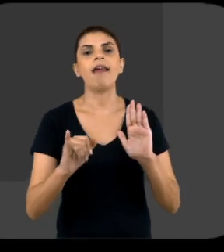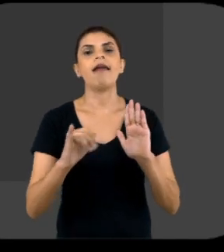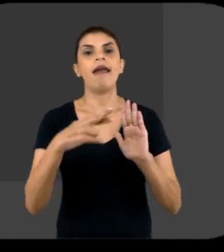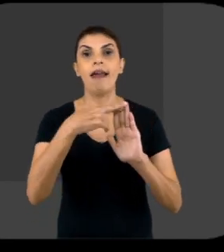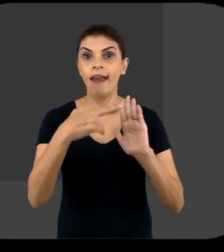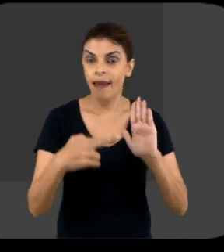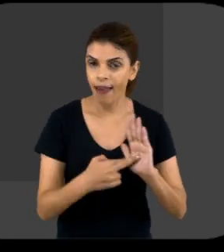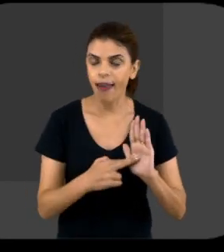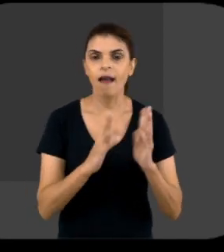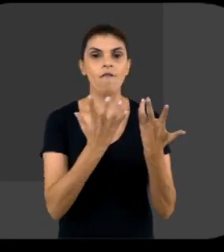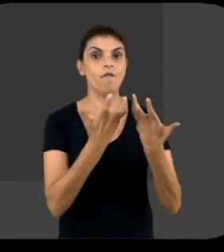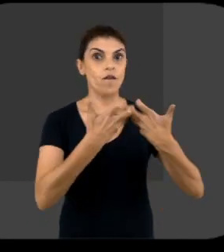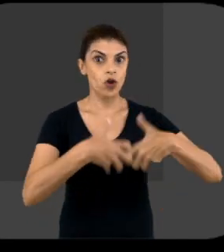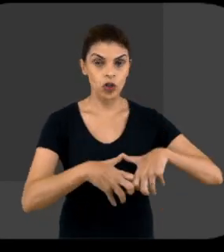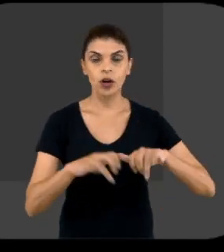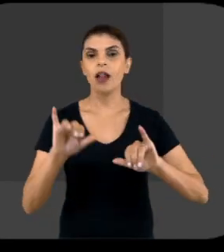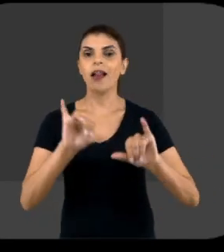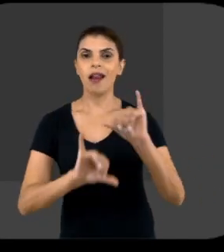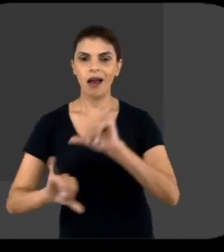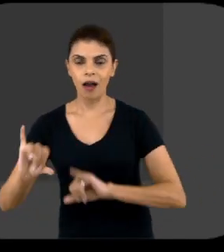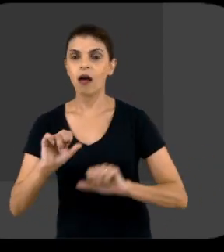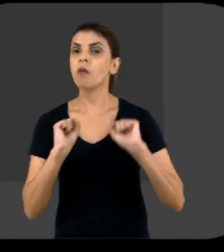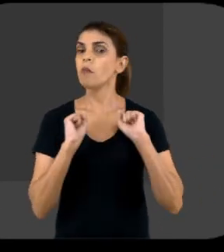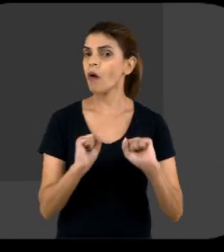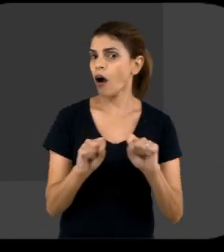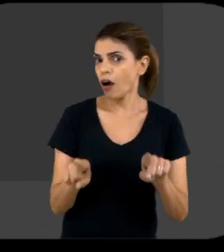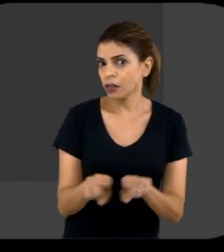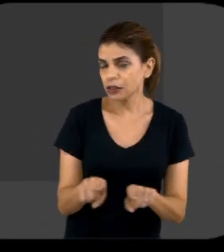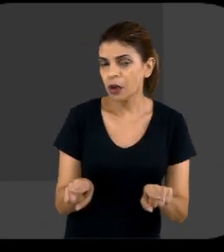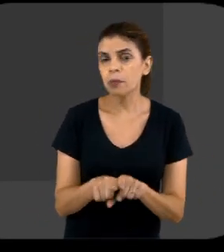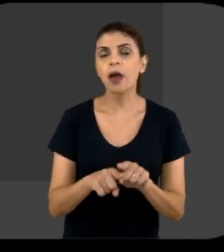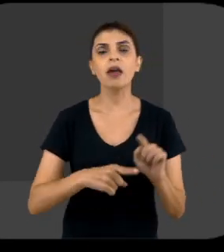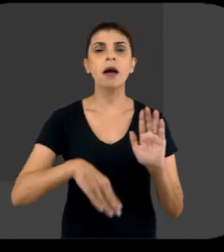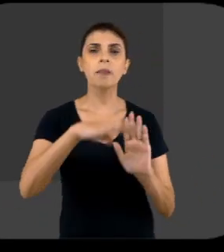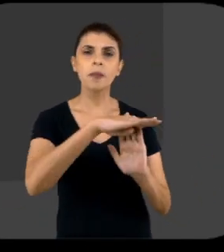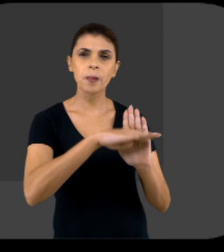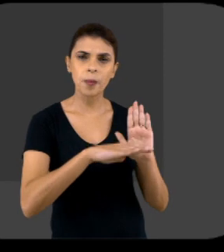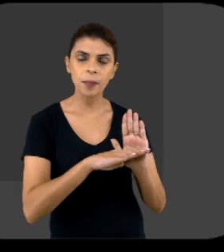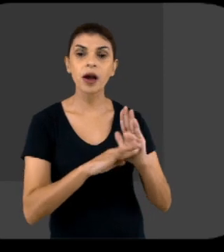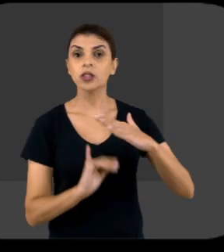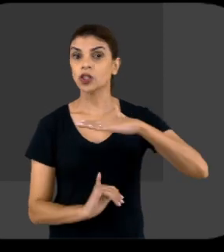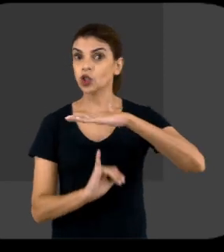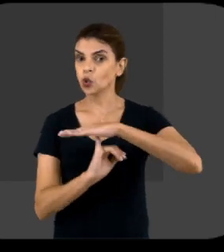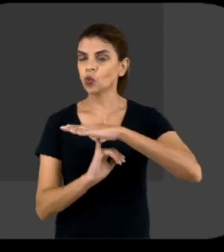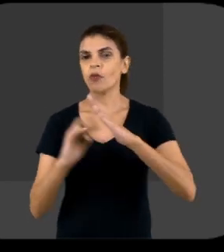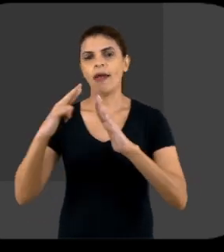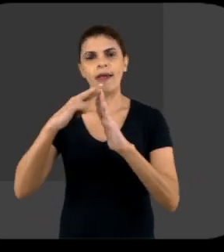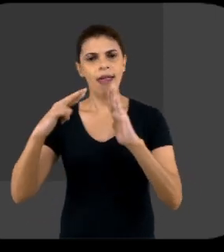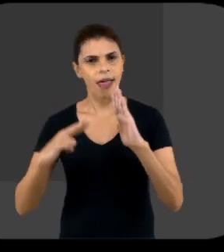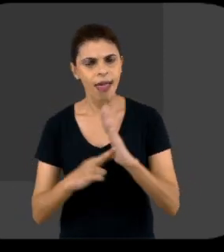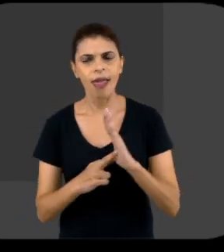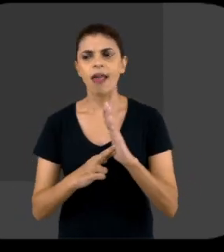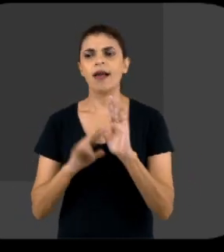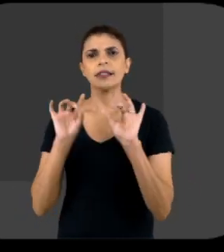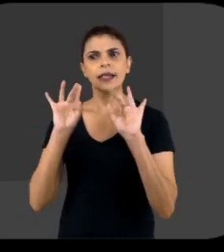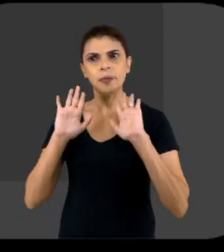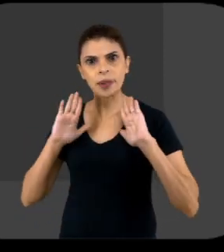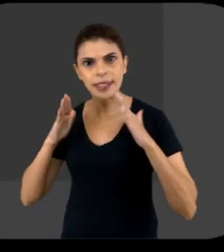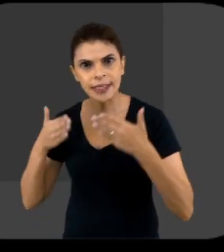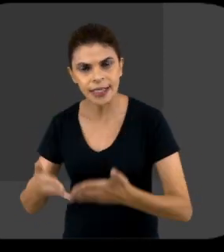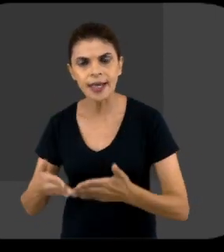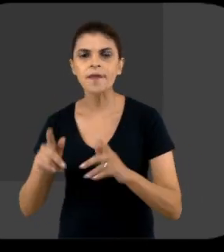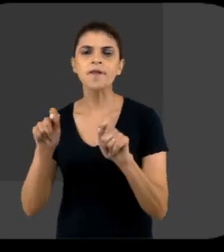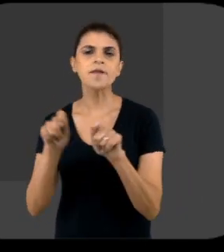normas de funcionamento do laboratório, podem ser requisitos também da instituição, normas específicas